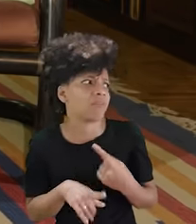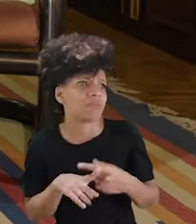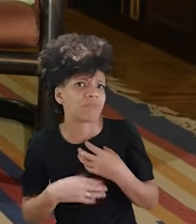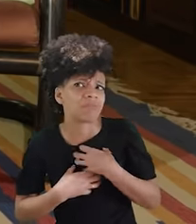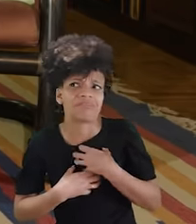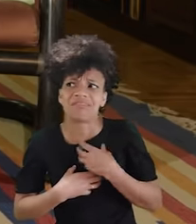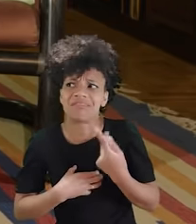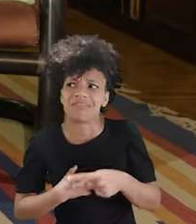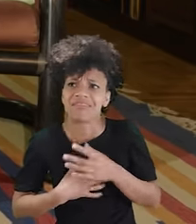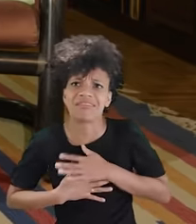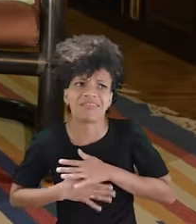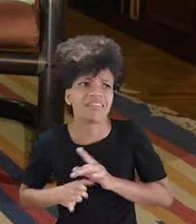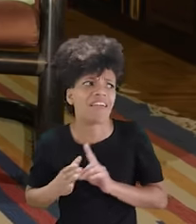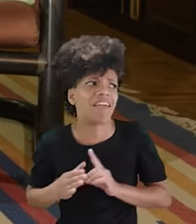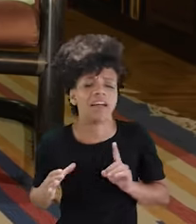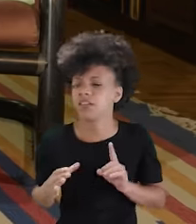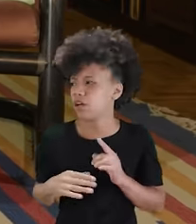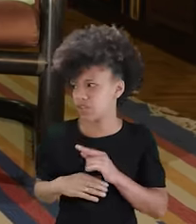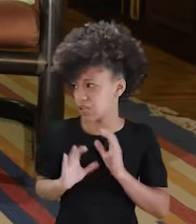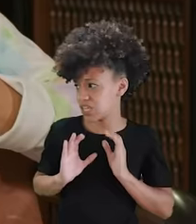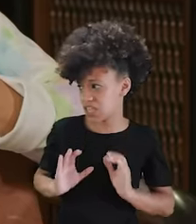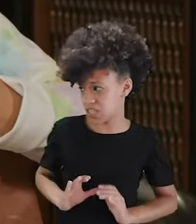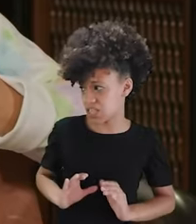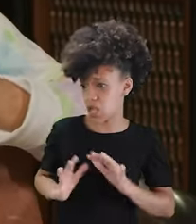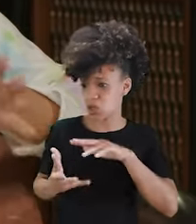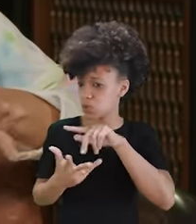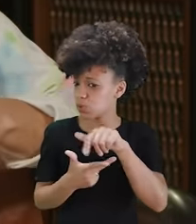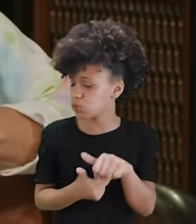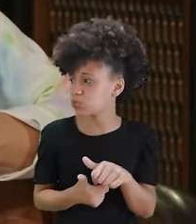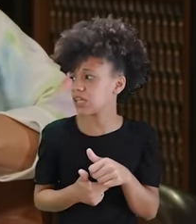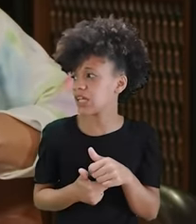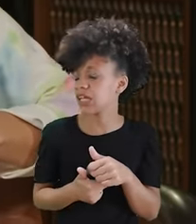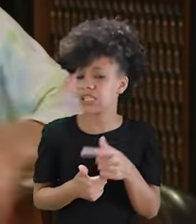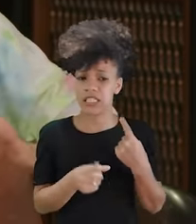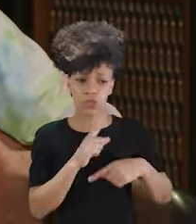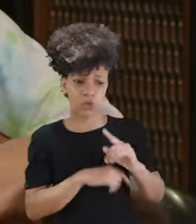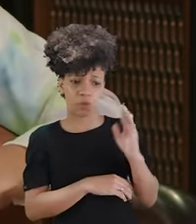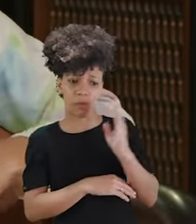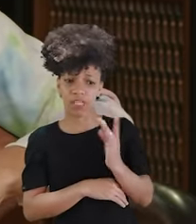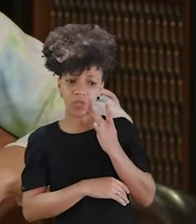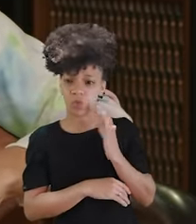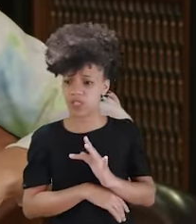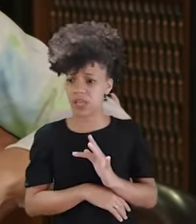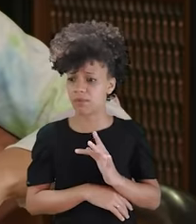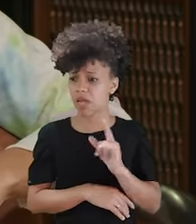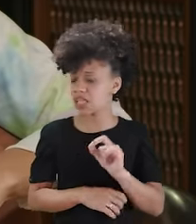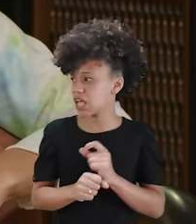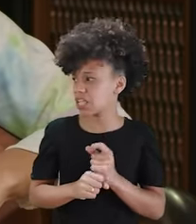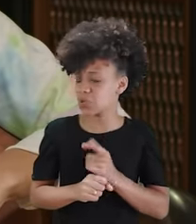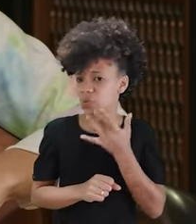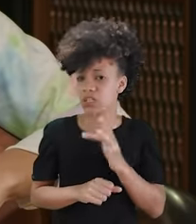se torna uma brasileira que não sabe nada dos últimos dez anos de mim mesmo porque tipo eu me encaixava em nada